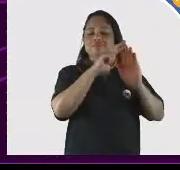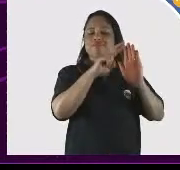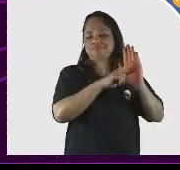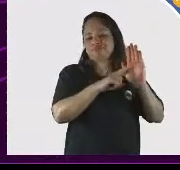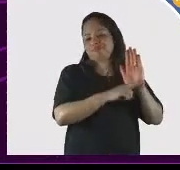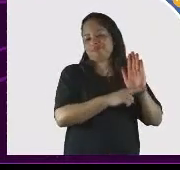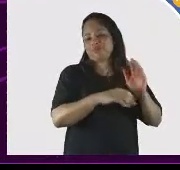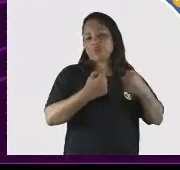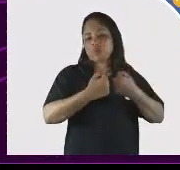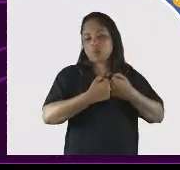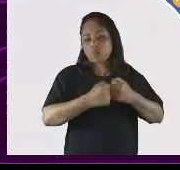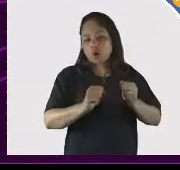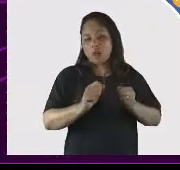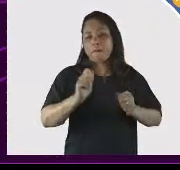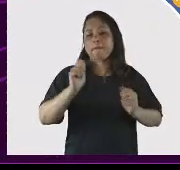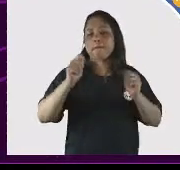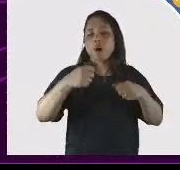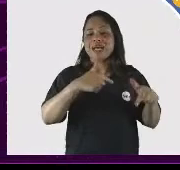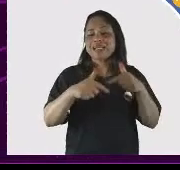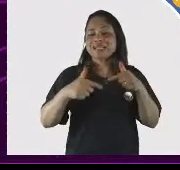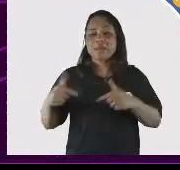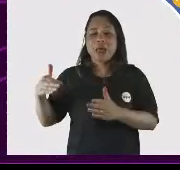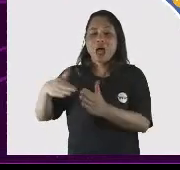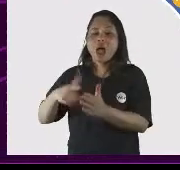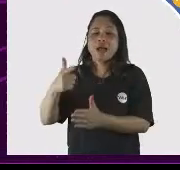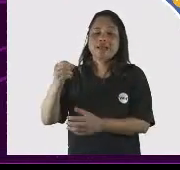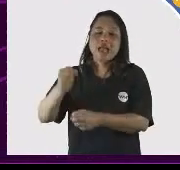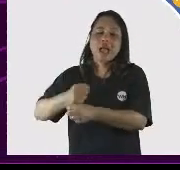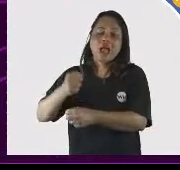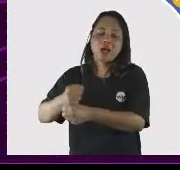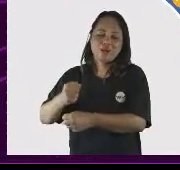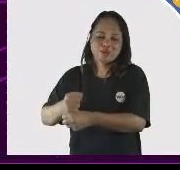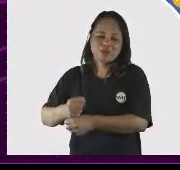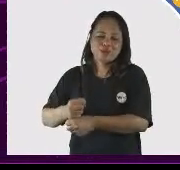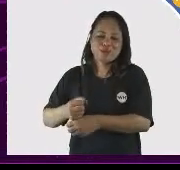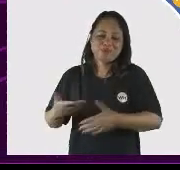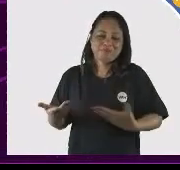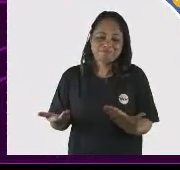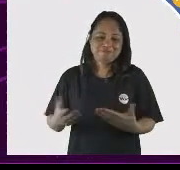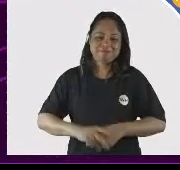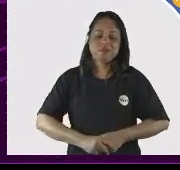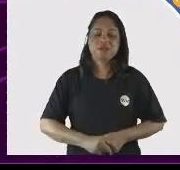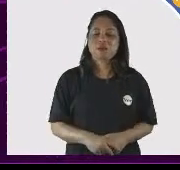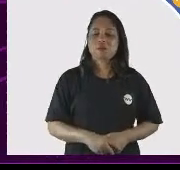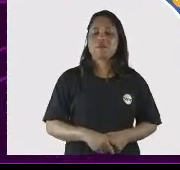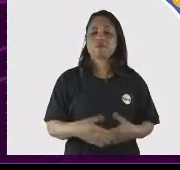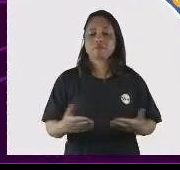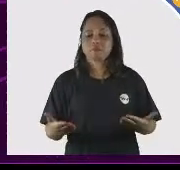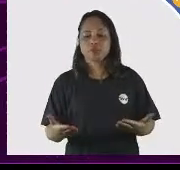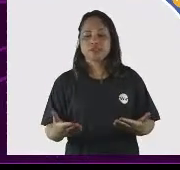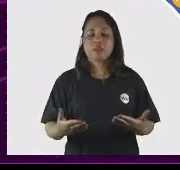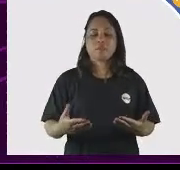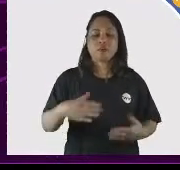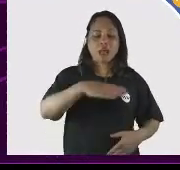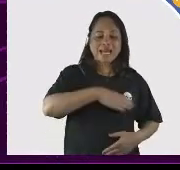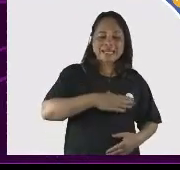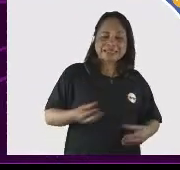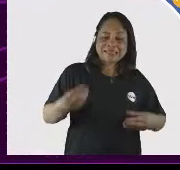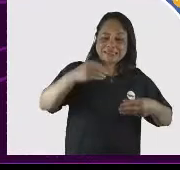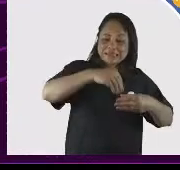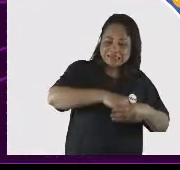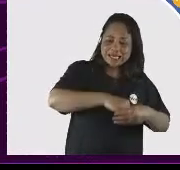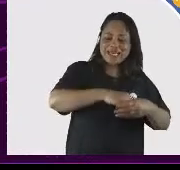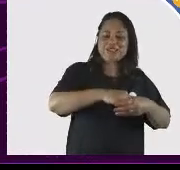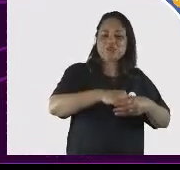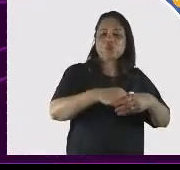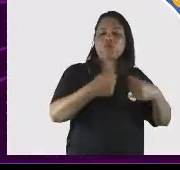podem operar com no máximo 10 anos então você não vai ter um e o transporte urbano é o maior volume